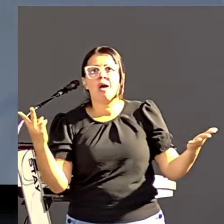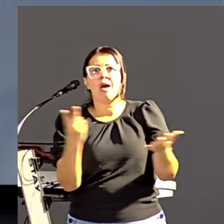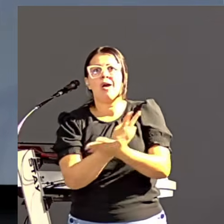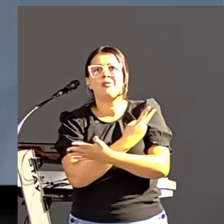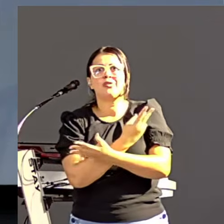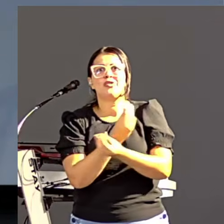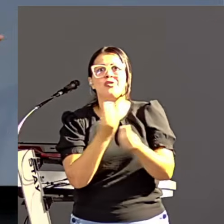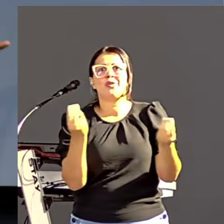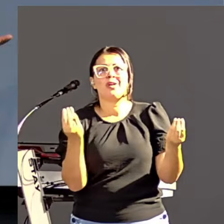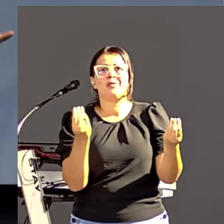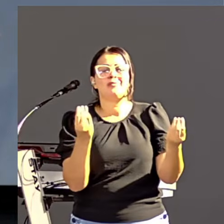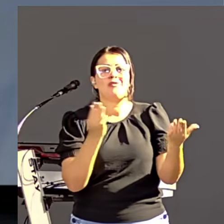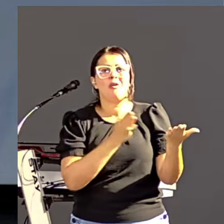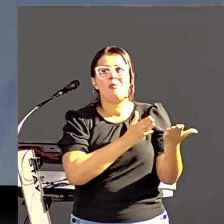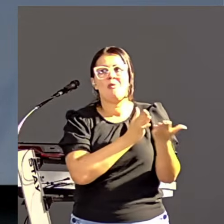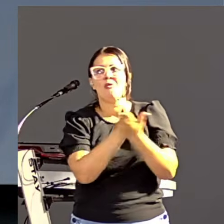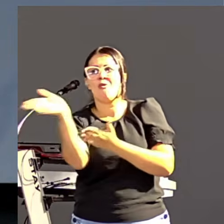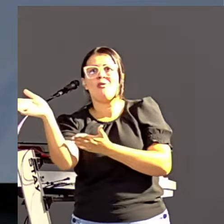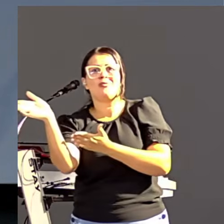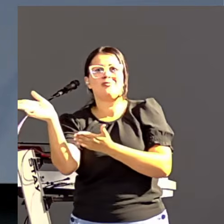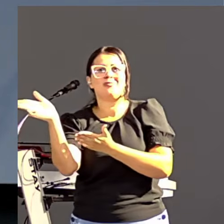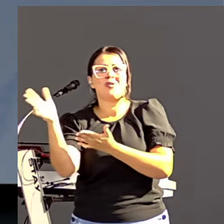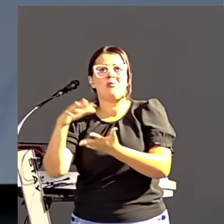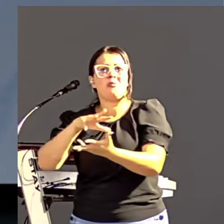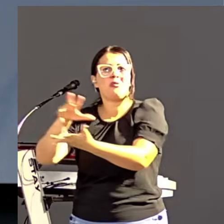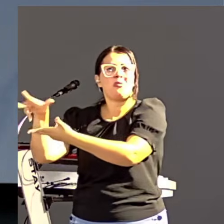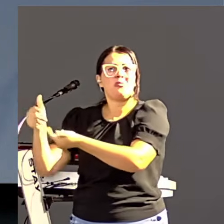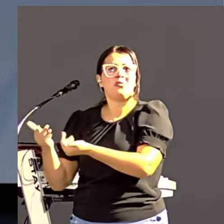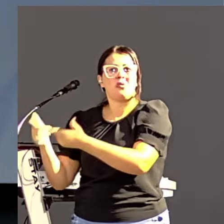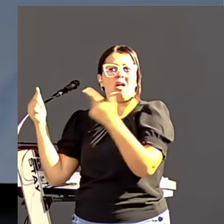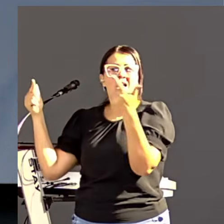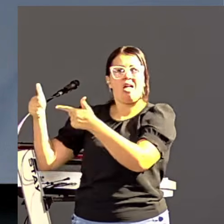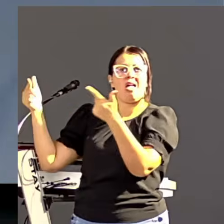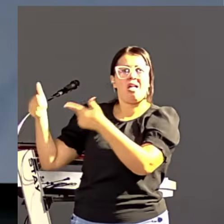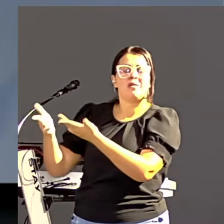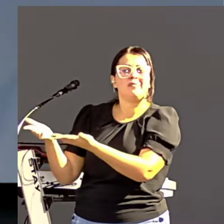pessoa se perdeu espiritualmente. Não, não foi de repente.